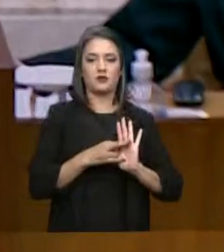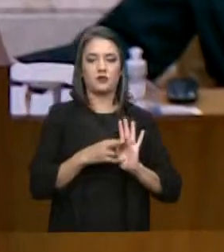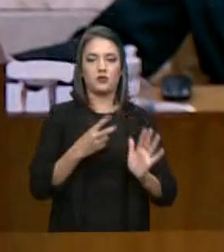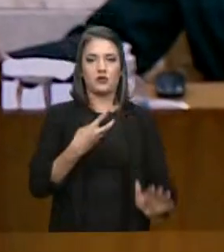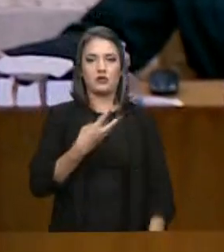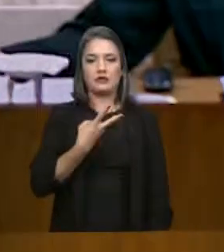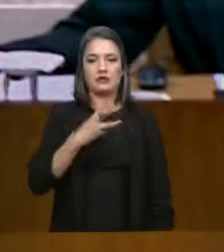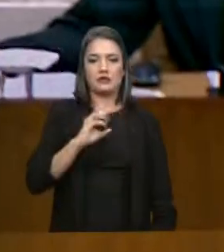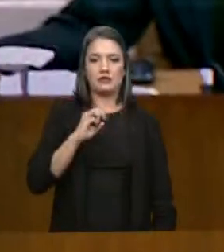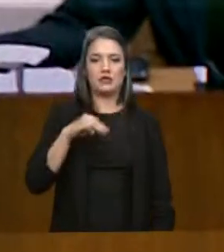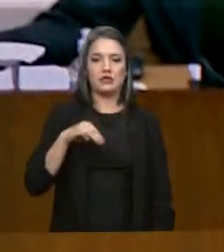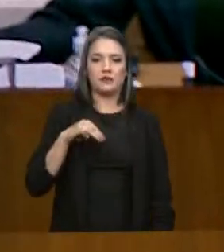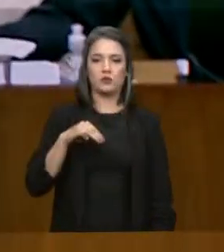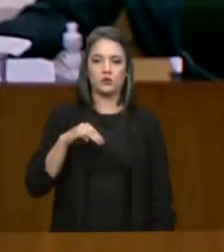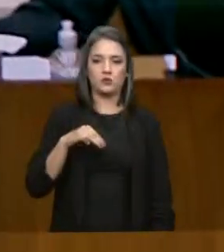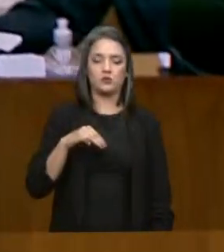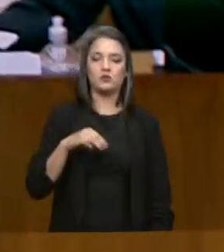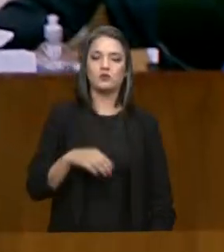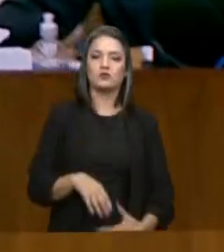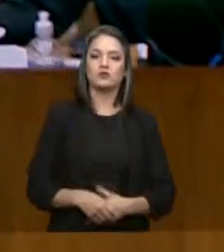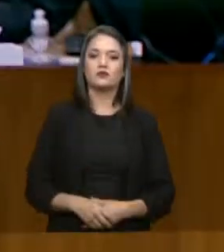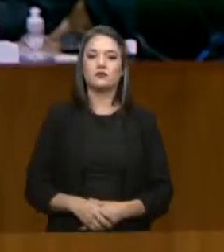de 30 minutos